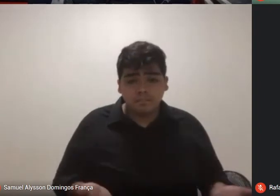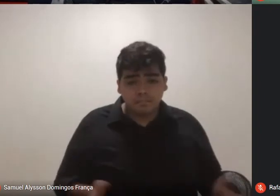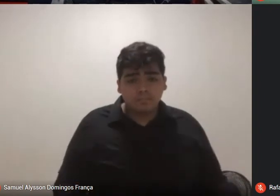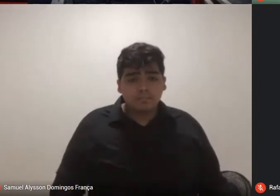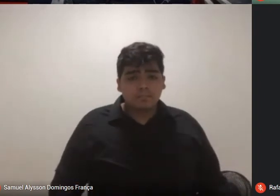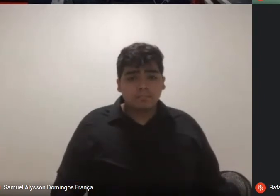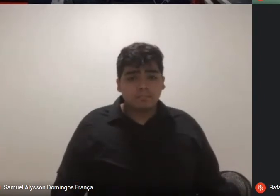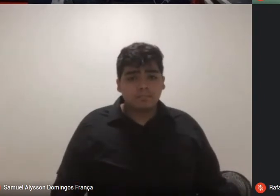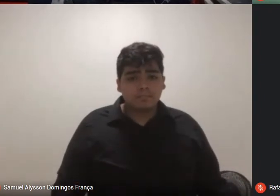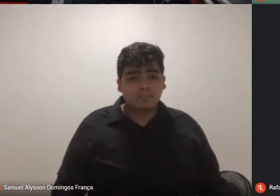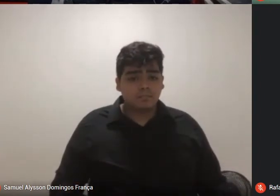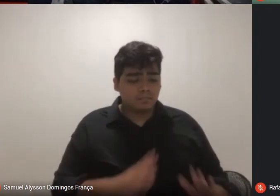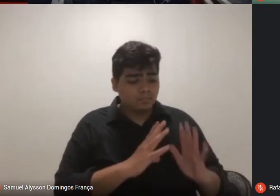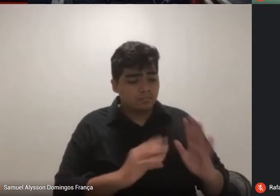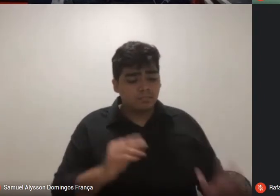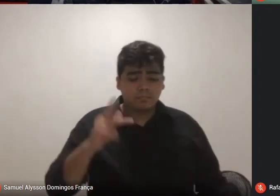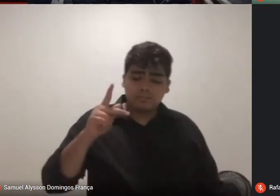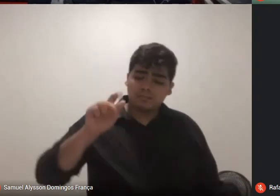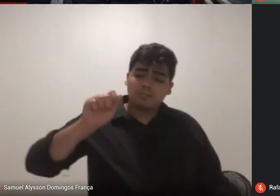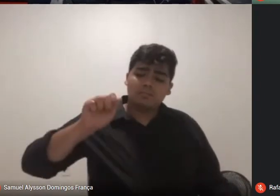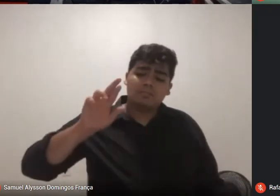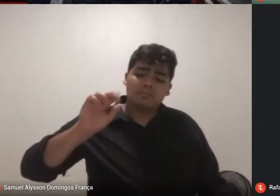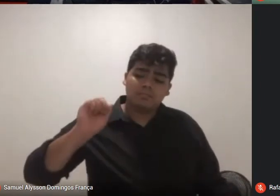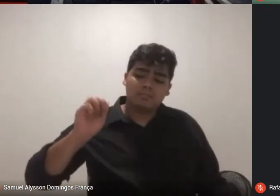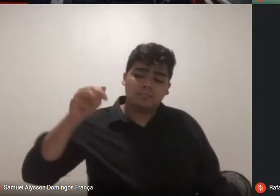na modelagem paramétrica, a gente